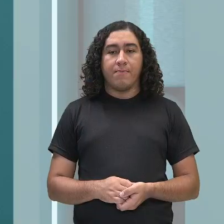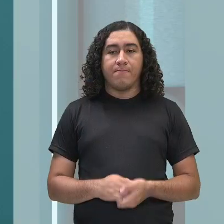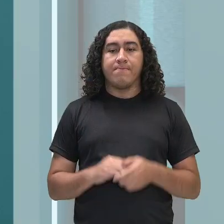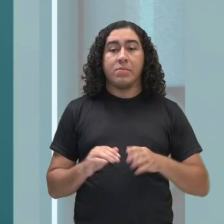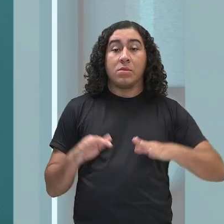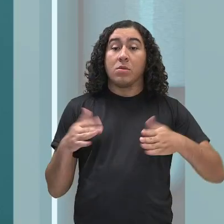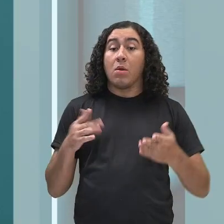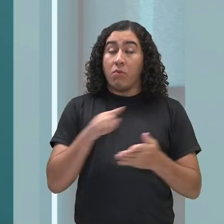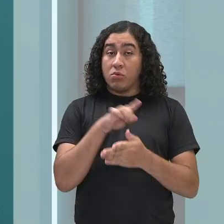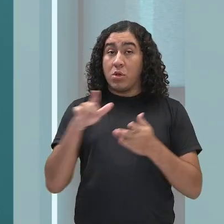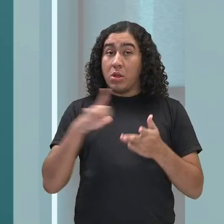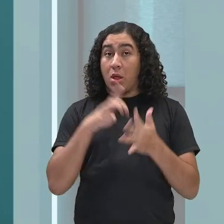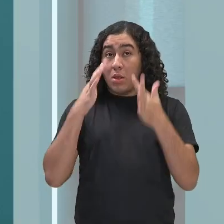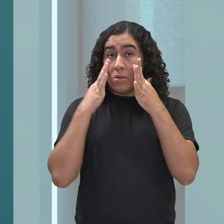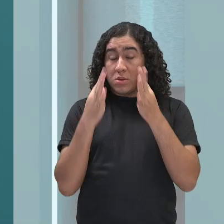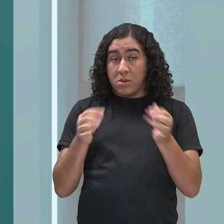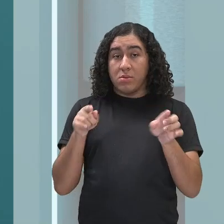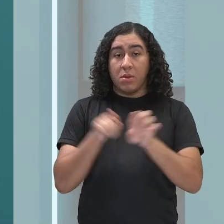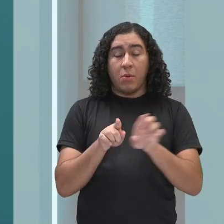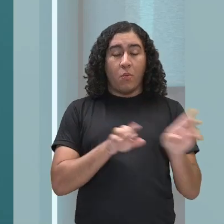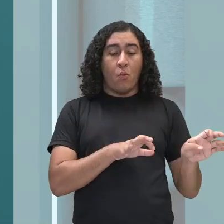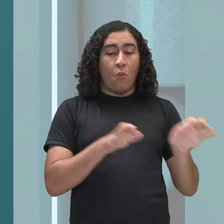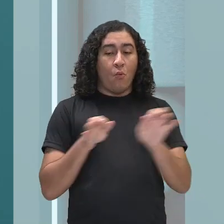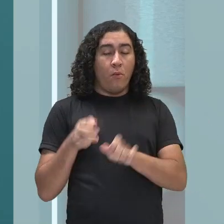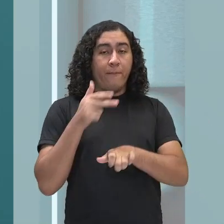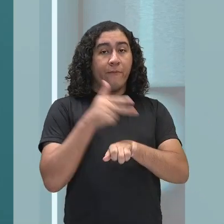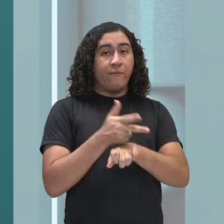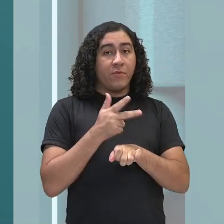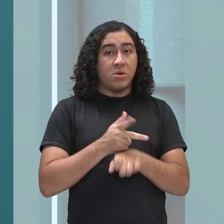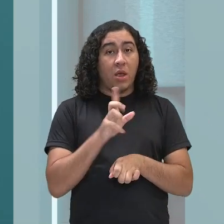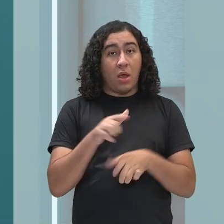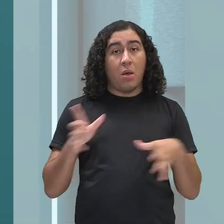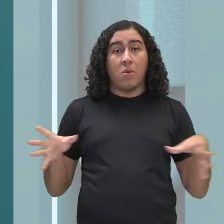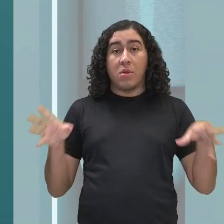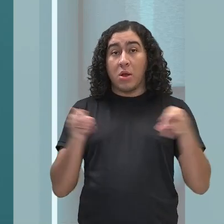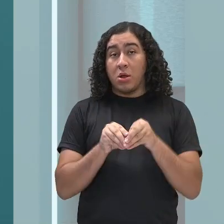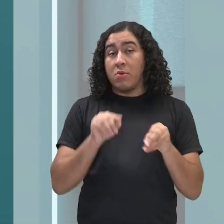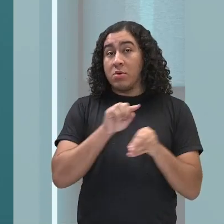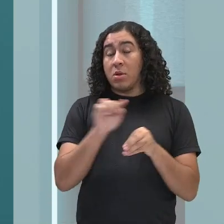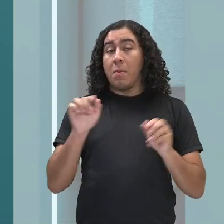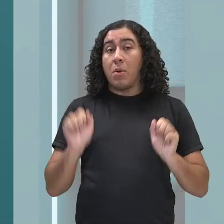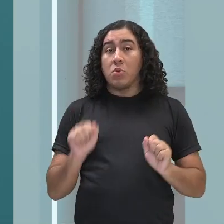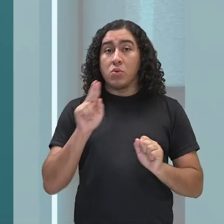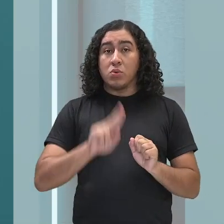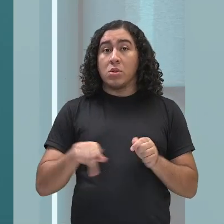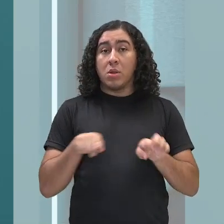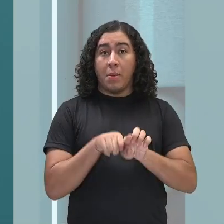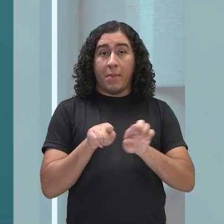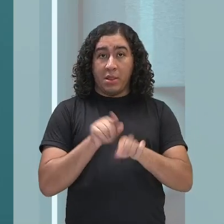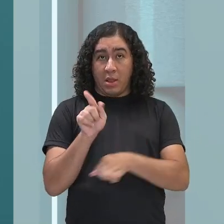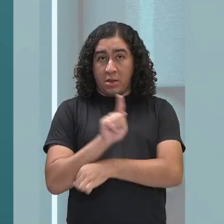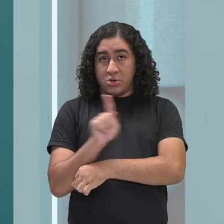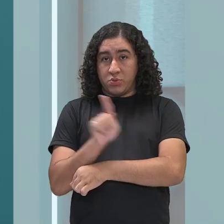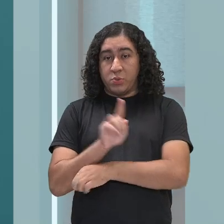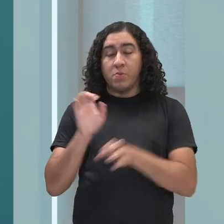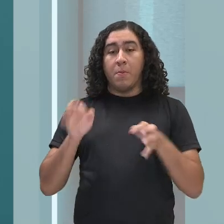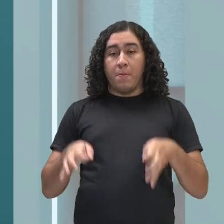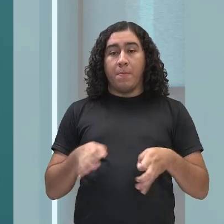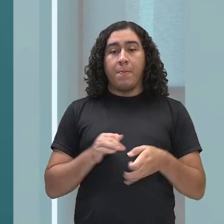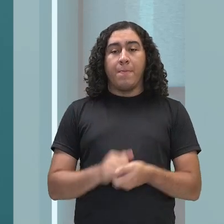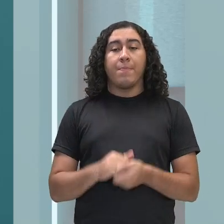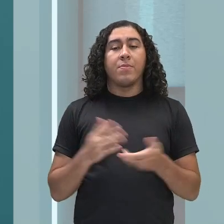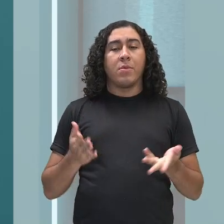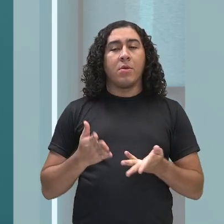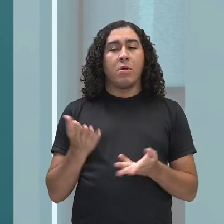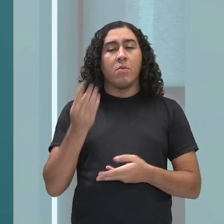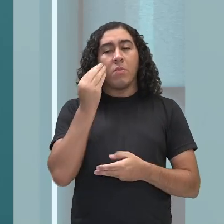Então, vocês puderam acompanhar aí essa forma contraída que você pode usar também na forma negativa, né? Vamos ver um